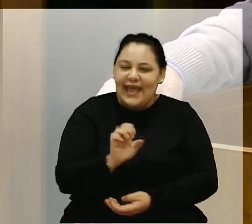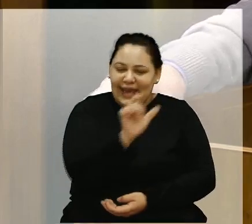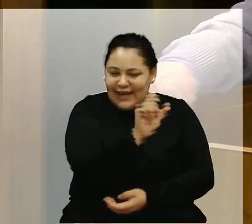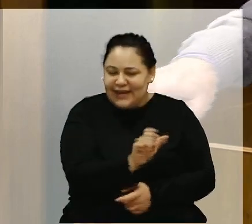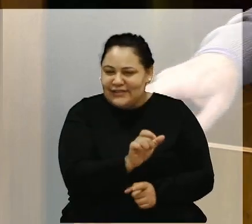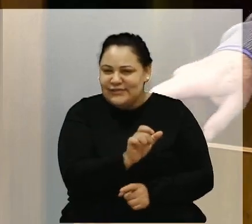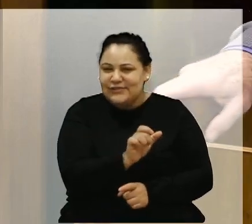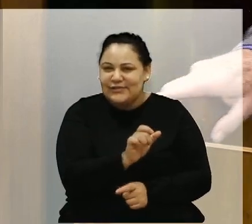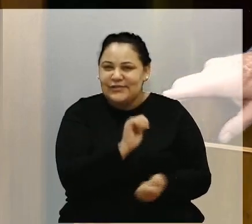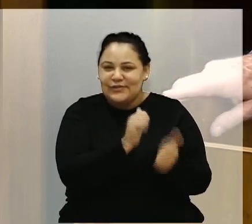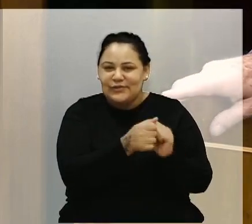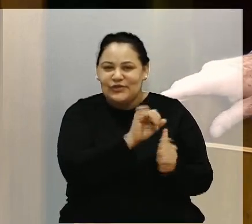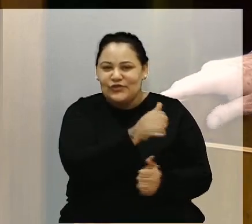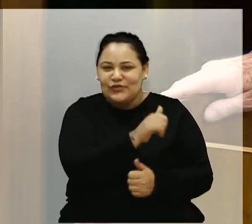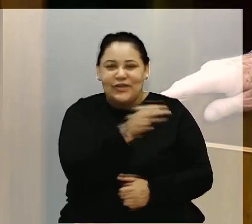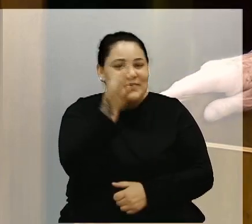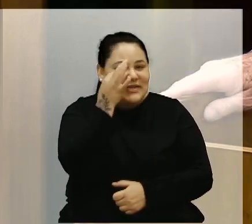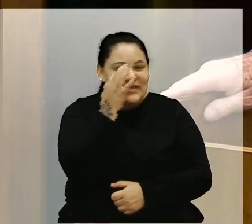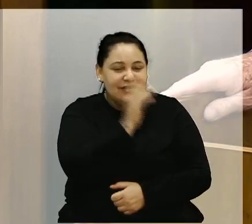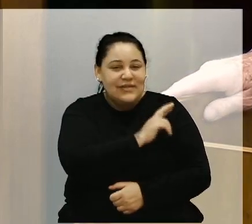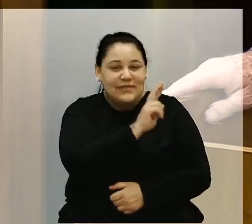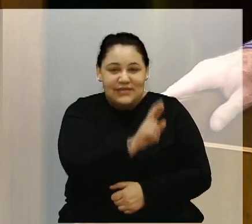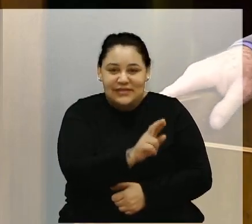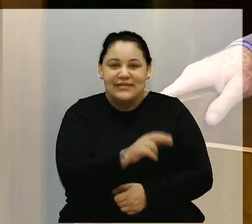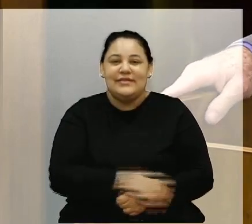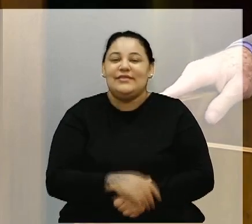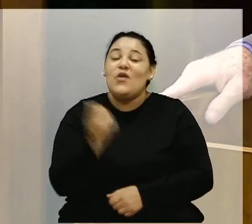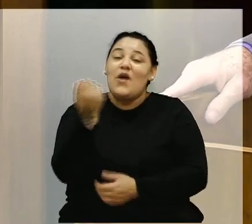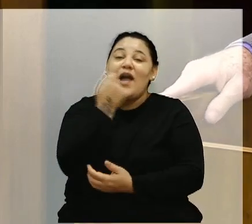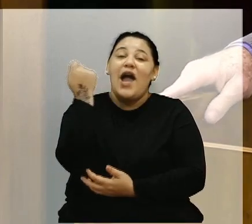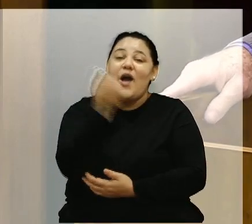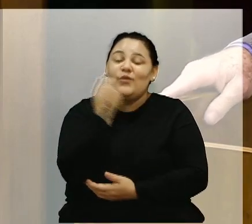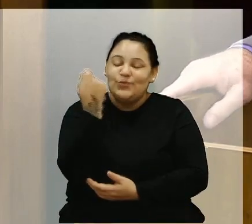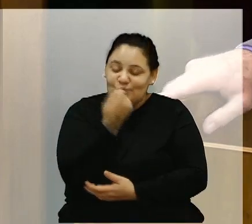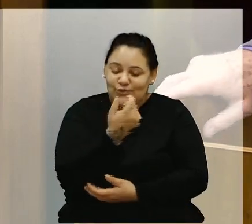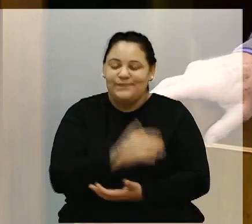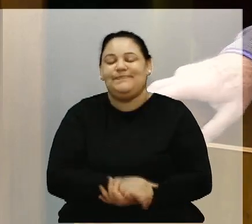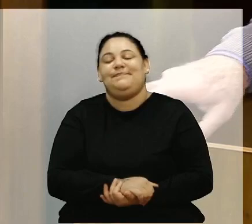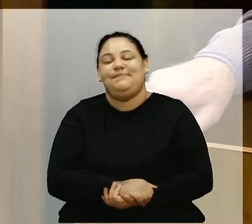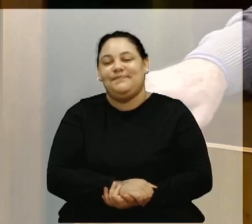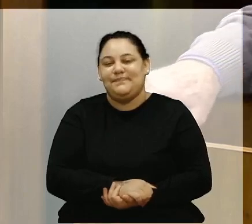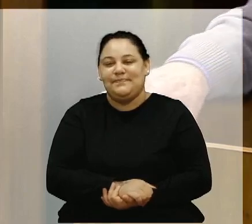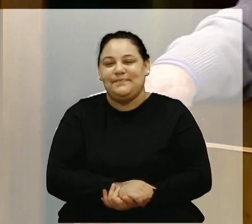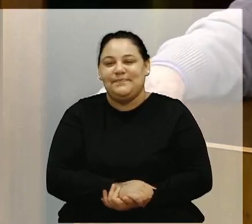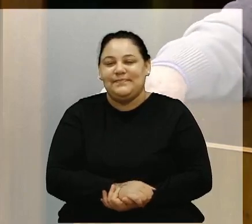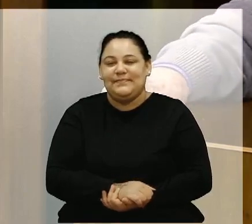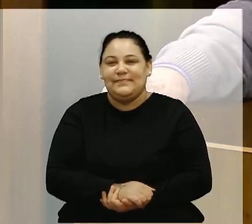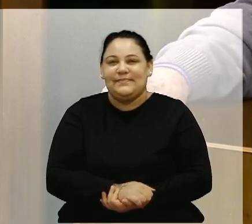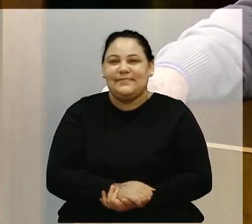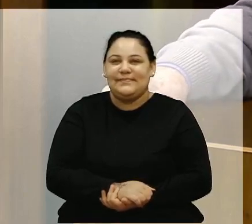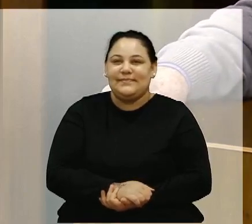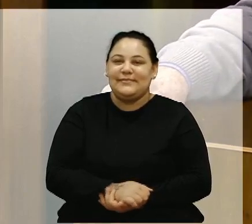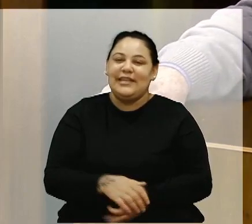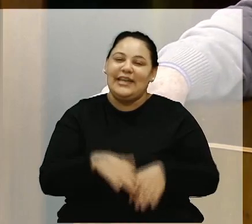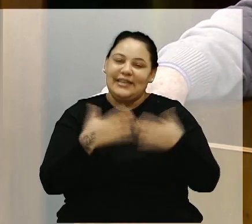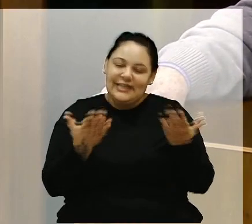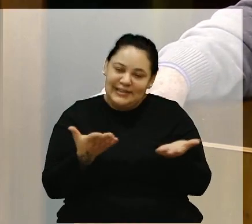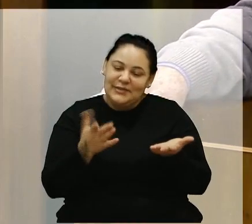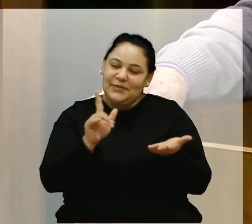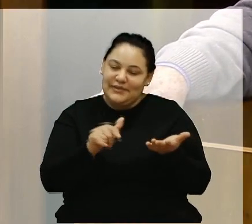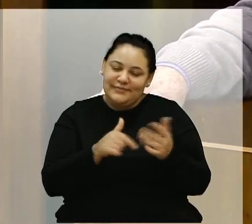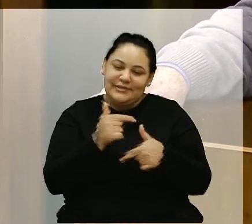presente, representando os gaúchos propriamente dito. Então, é um gesto